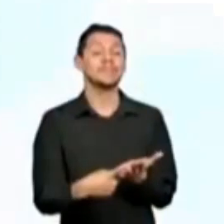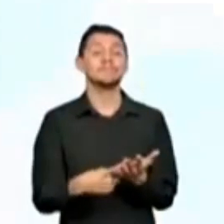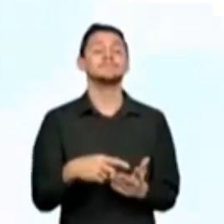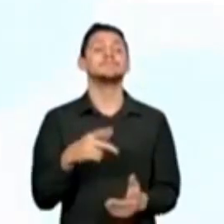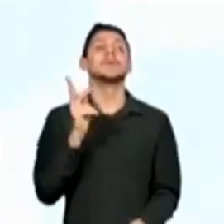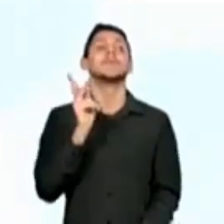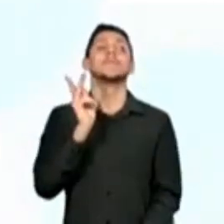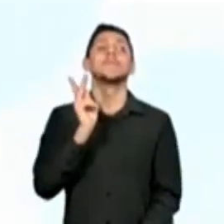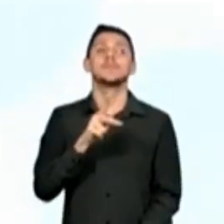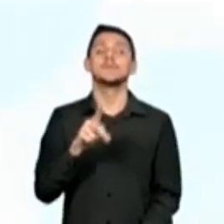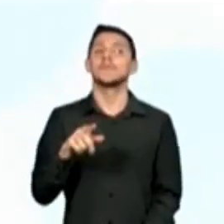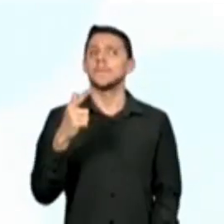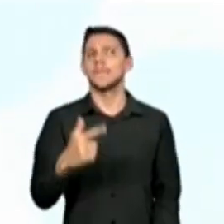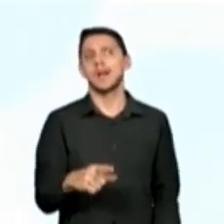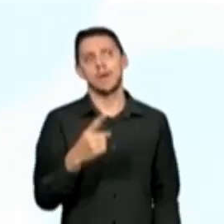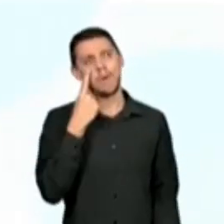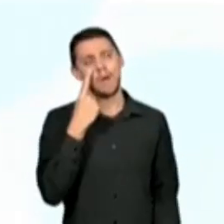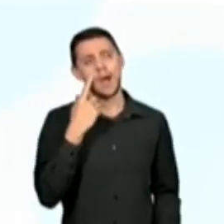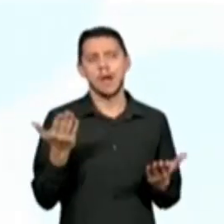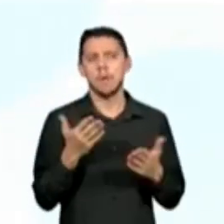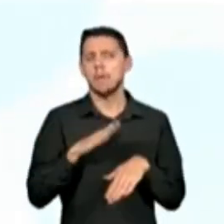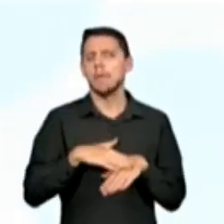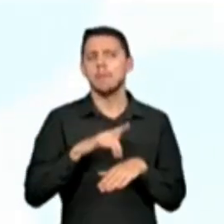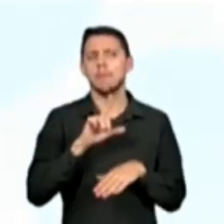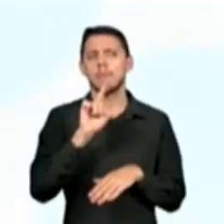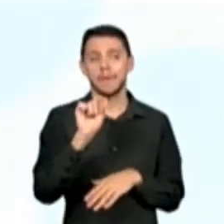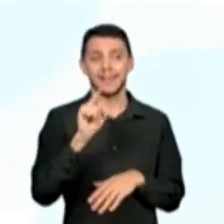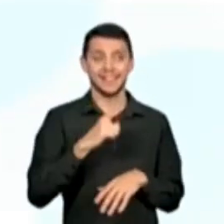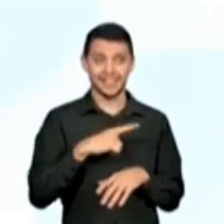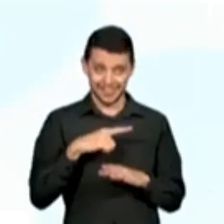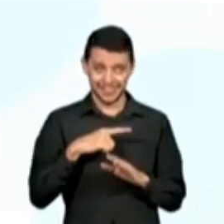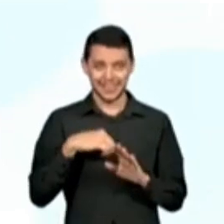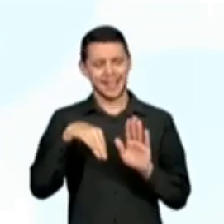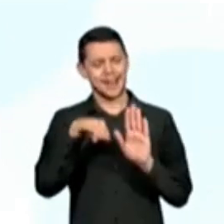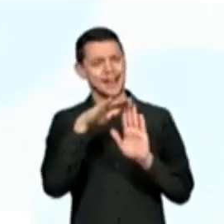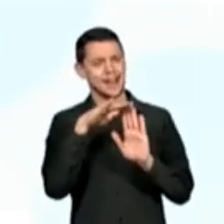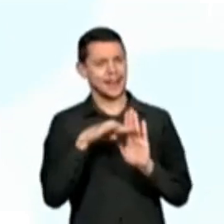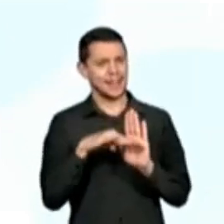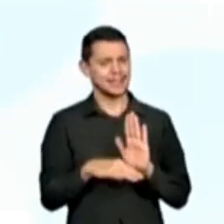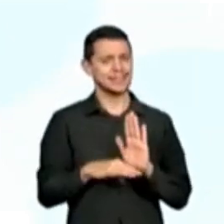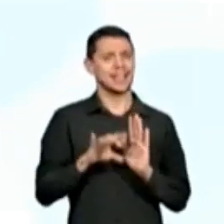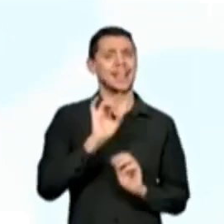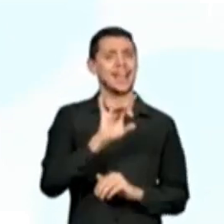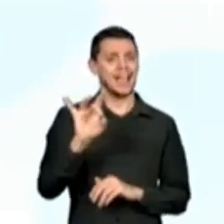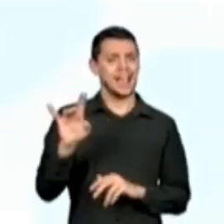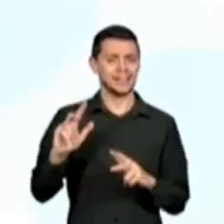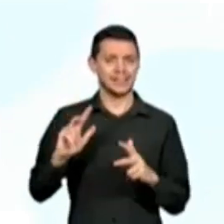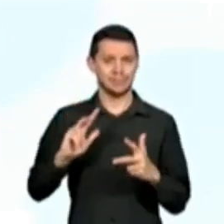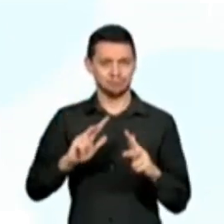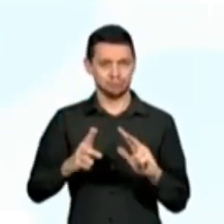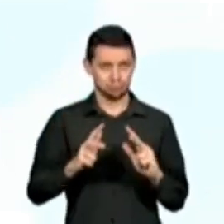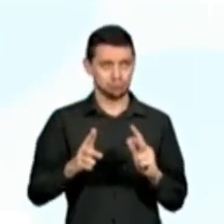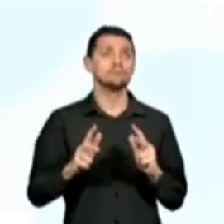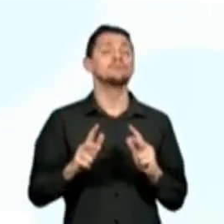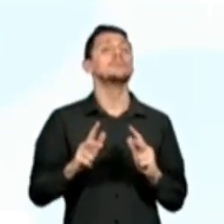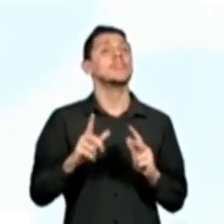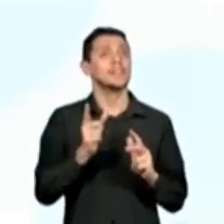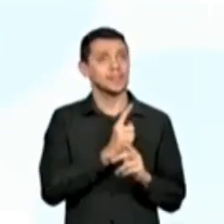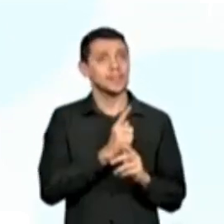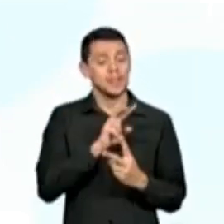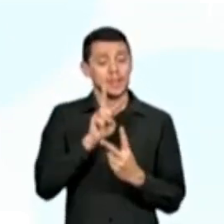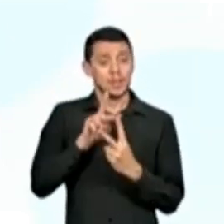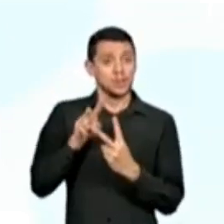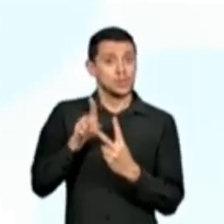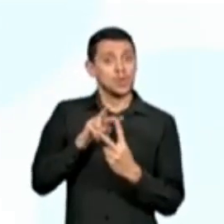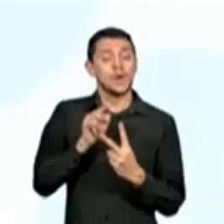Agora a gente vai fazer uma outra coisa. Agora a gente vai fazer uma lista para cada figura espacial, contendo 2 exemplos de objetos do nosso dia a